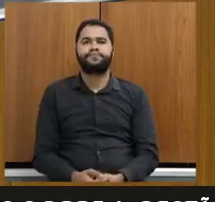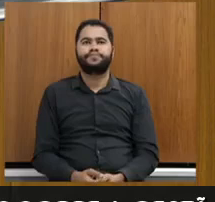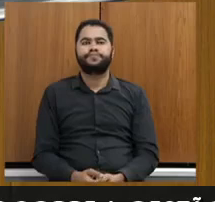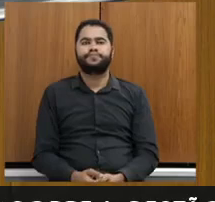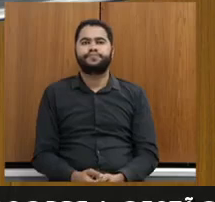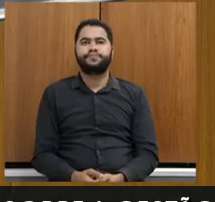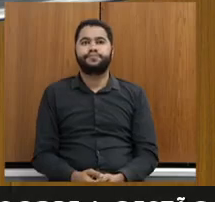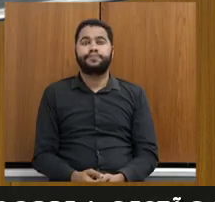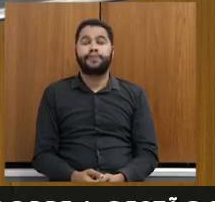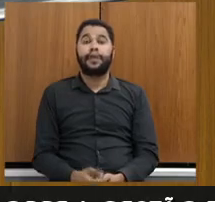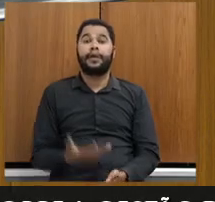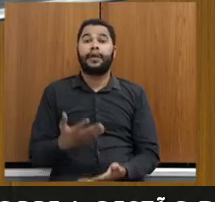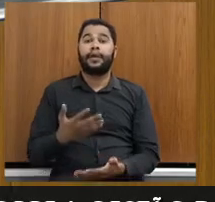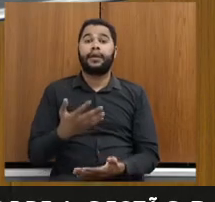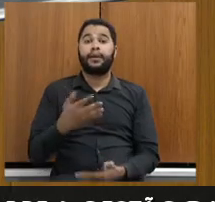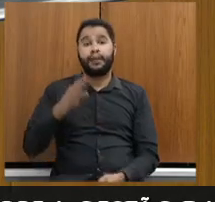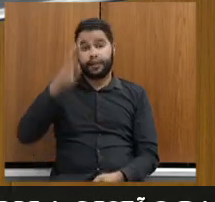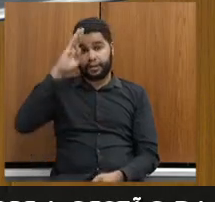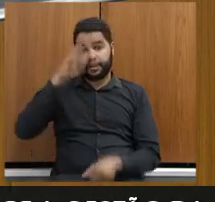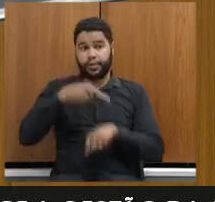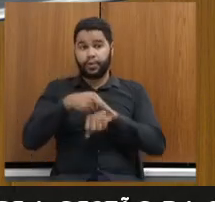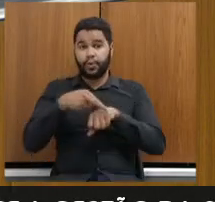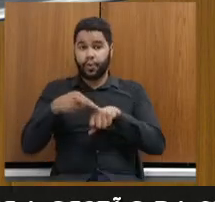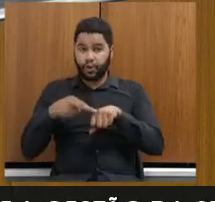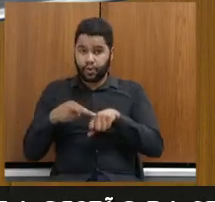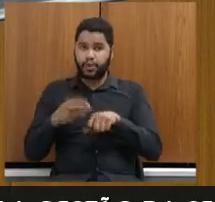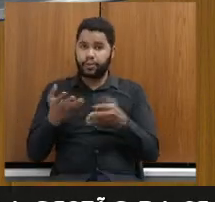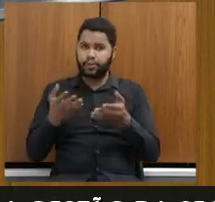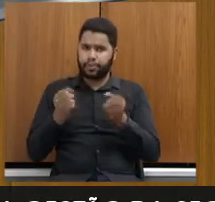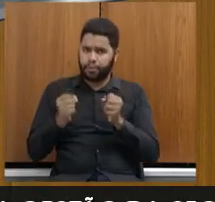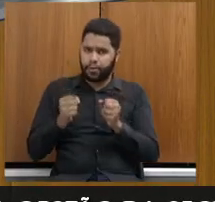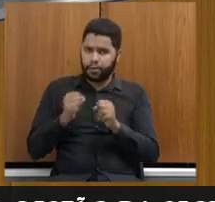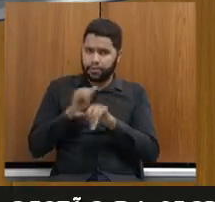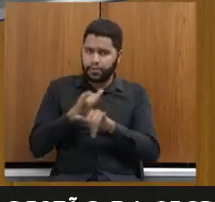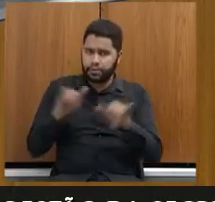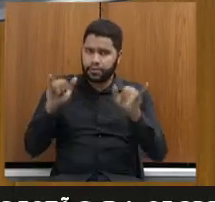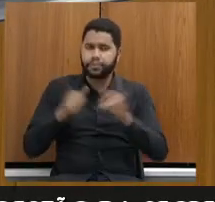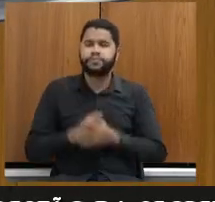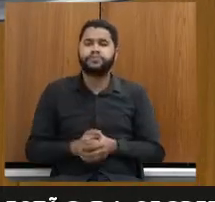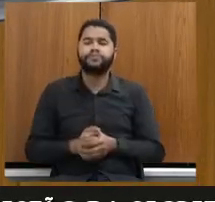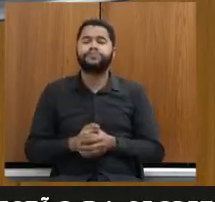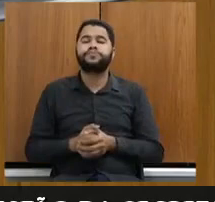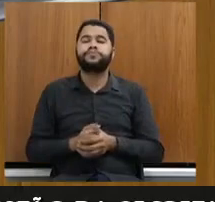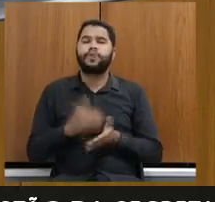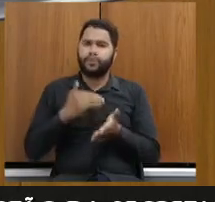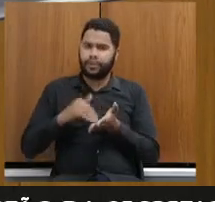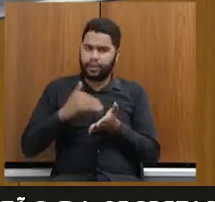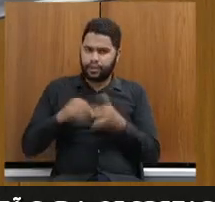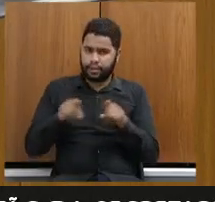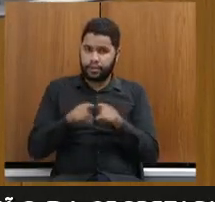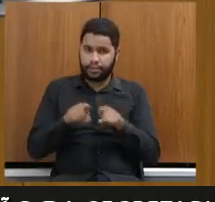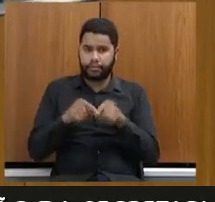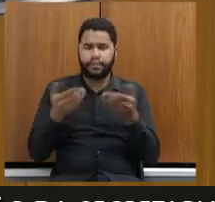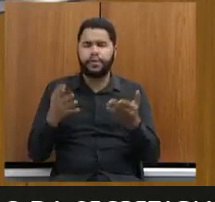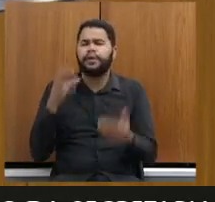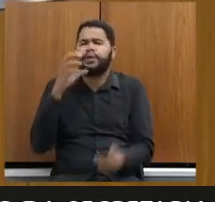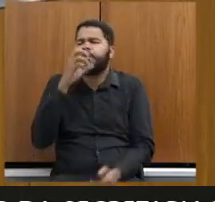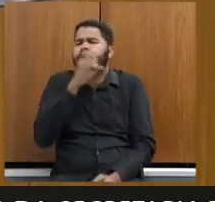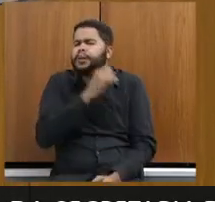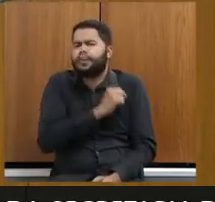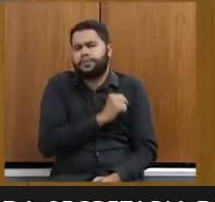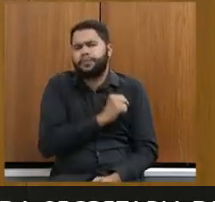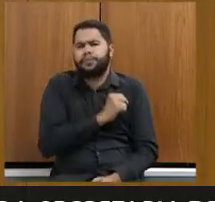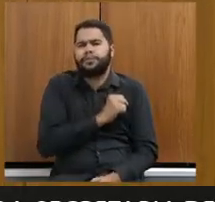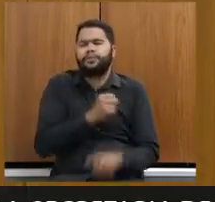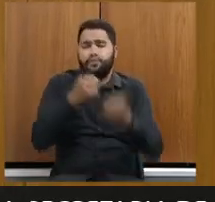Rodrigues secretário pode ser e se me permite Deputado proteger vossa né então resgatar também obrigado não rapidamente